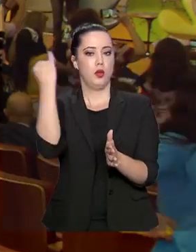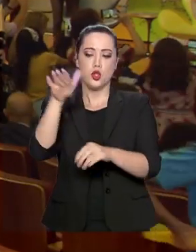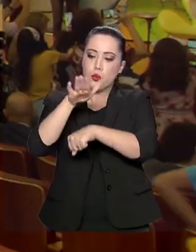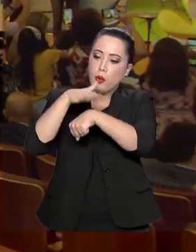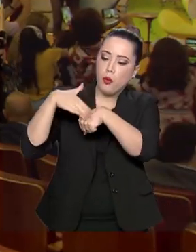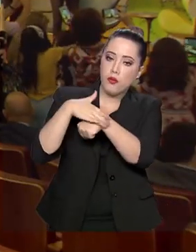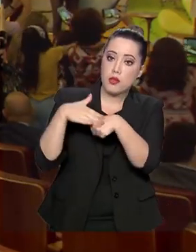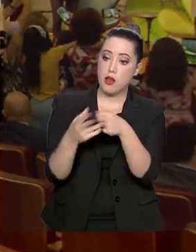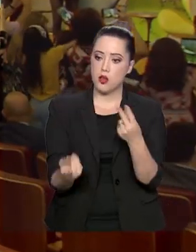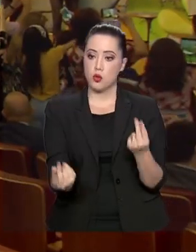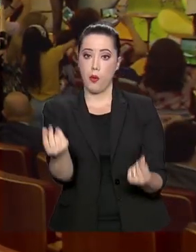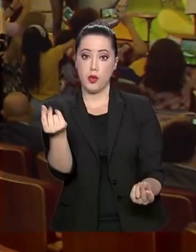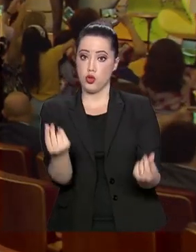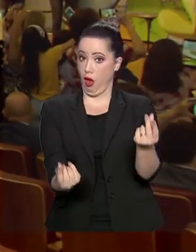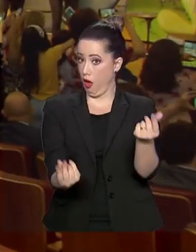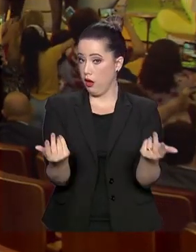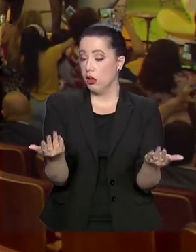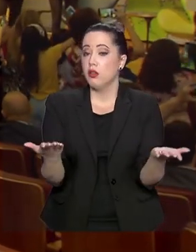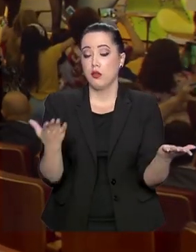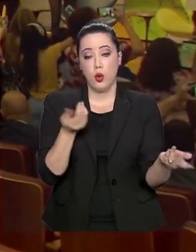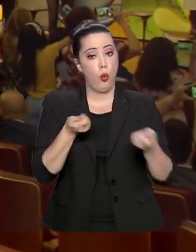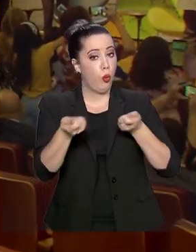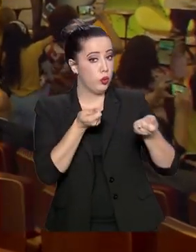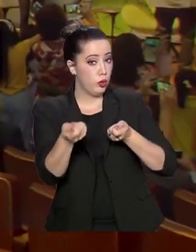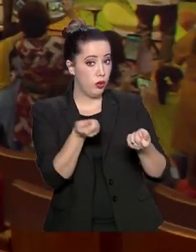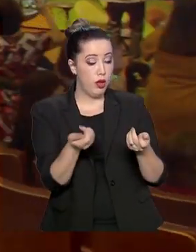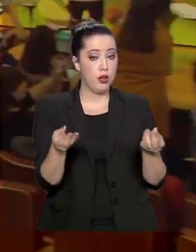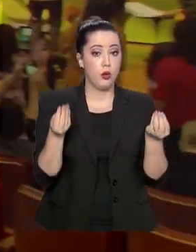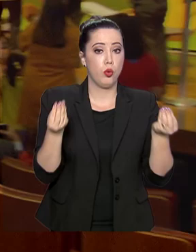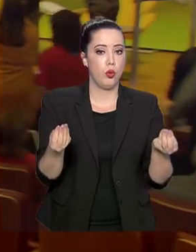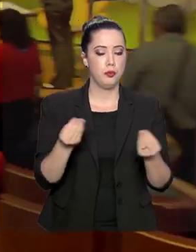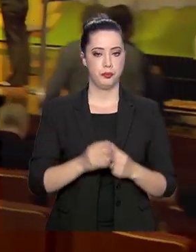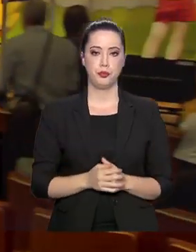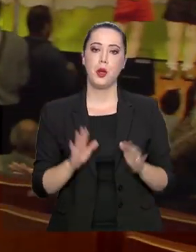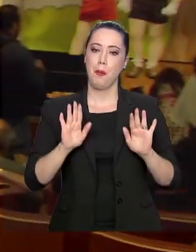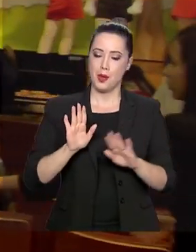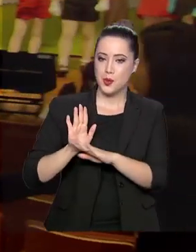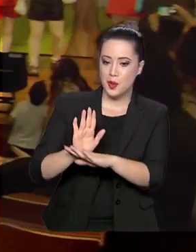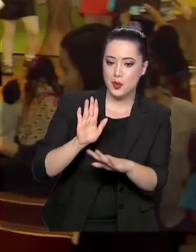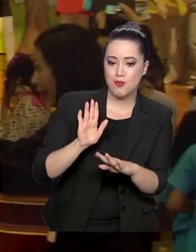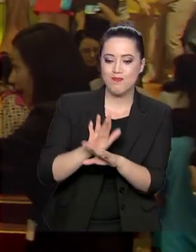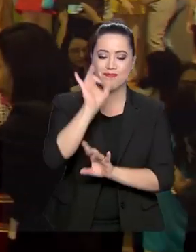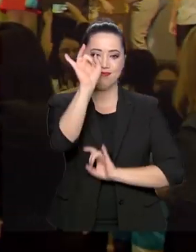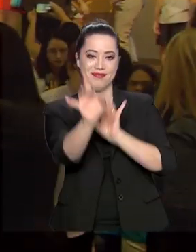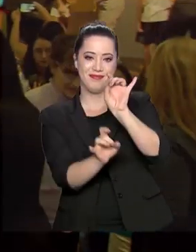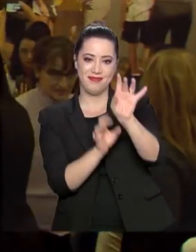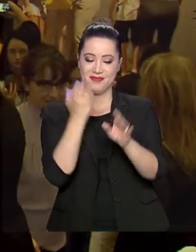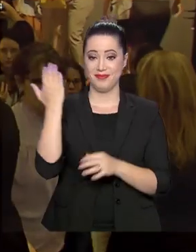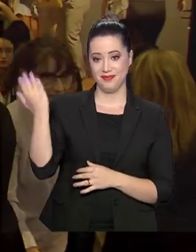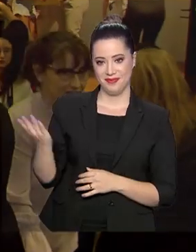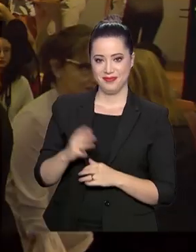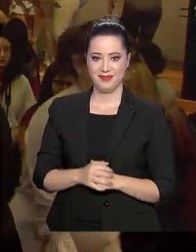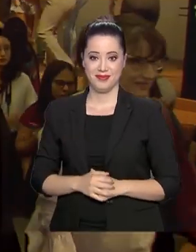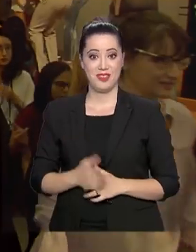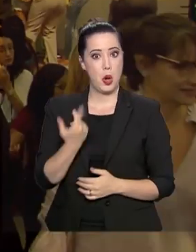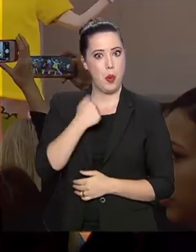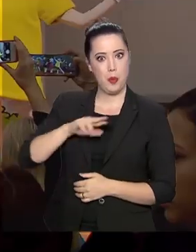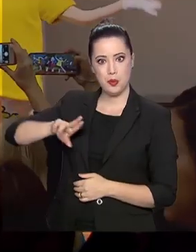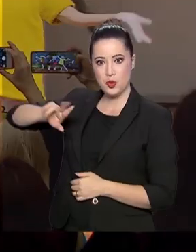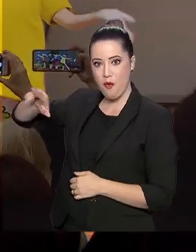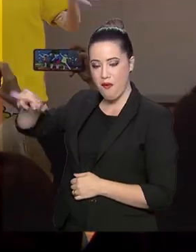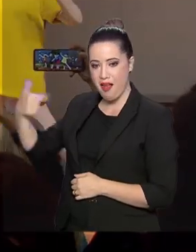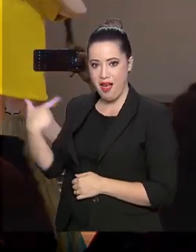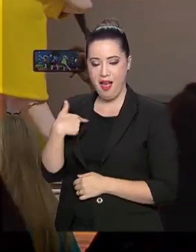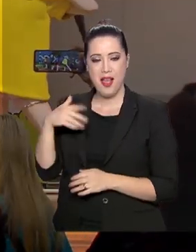com elas sobre dinheiro e gestão de recursos públicos, só que com uma ajudinha bem especial. Cebolinha, Cascão,